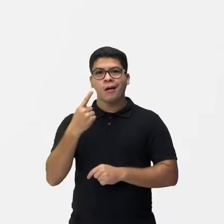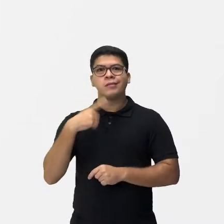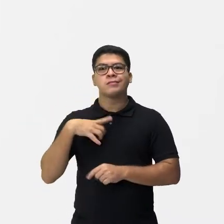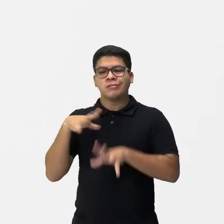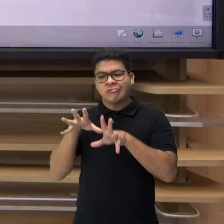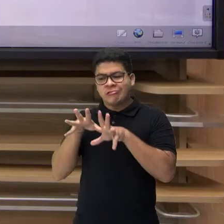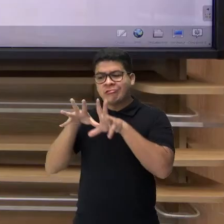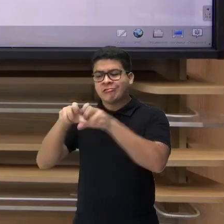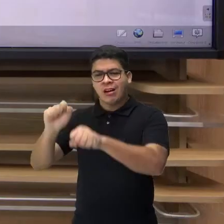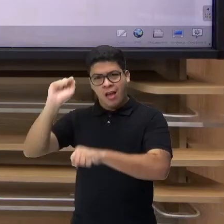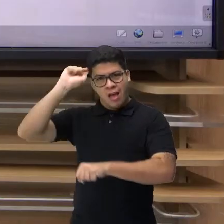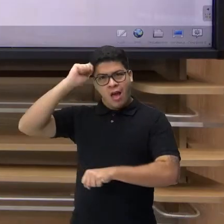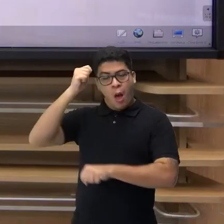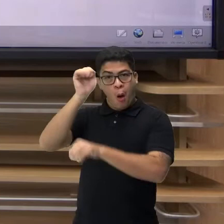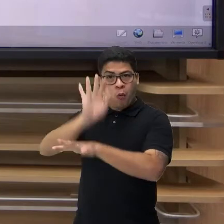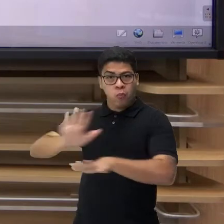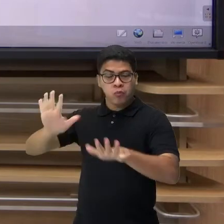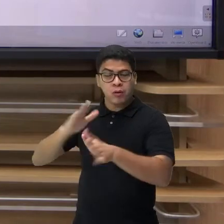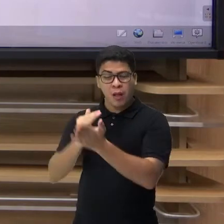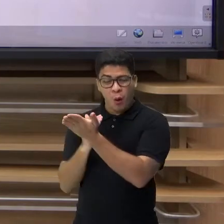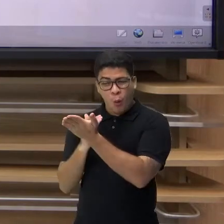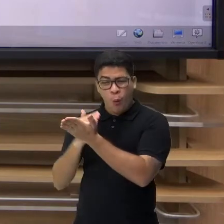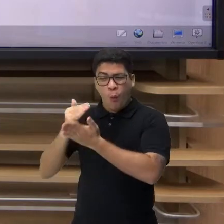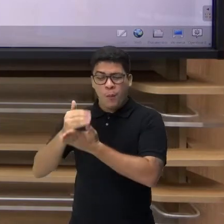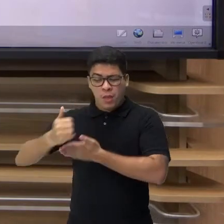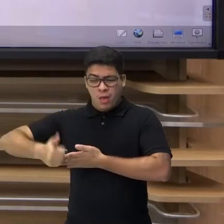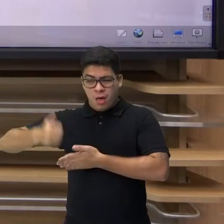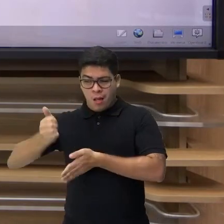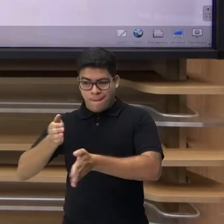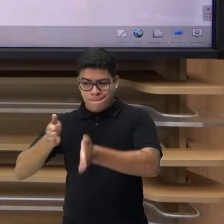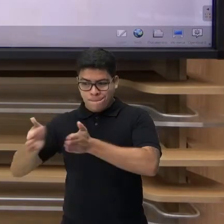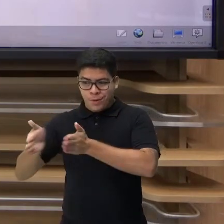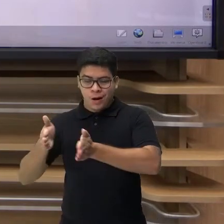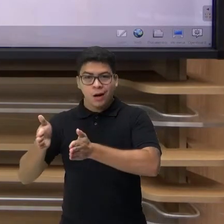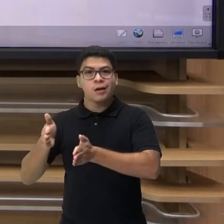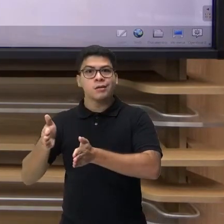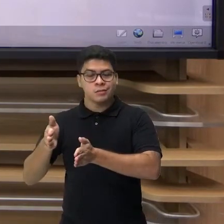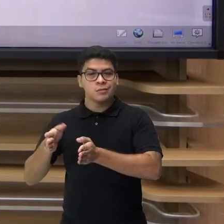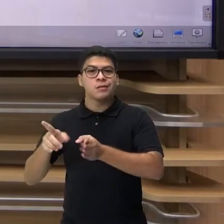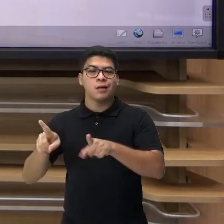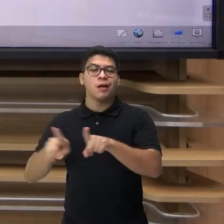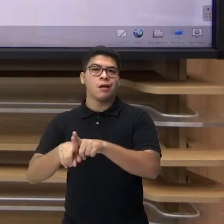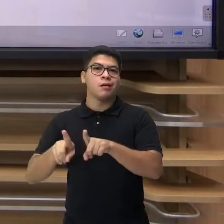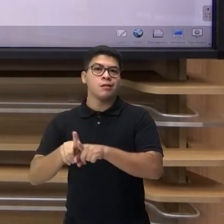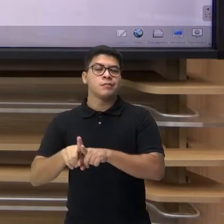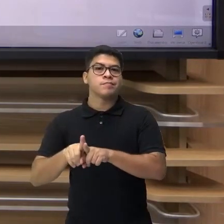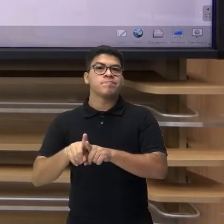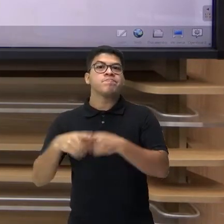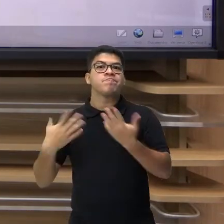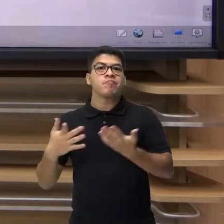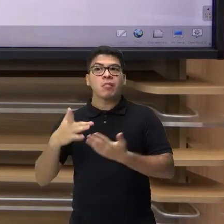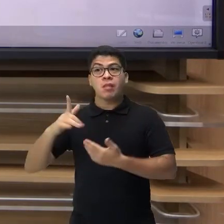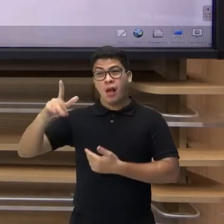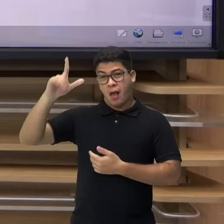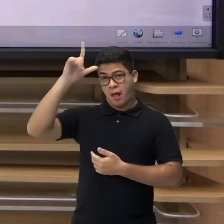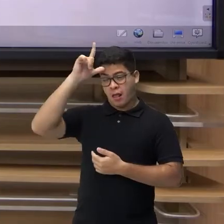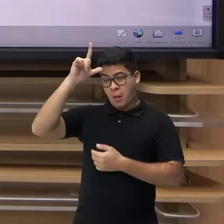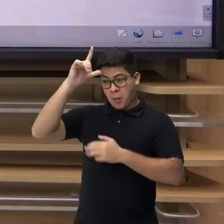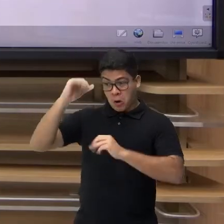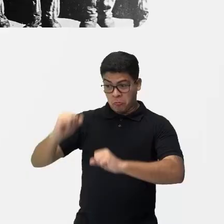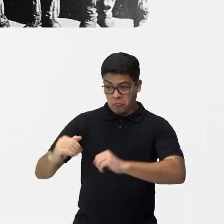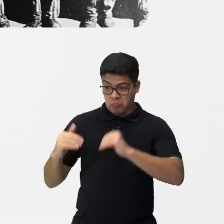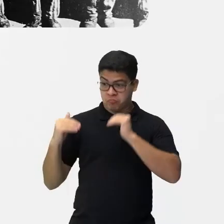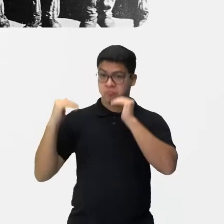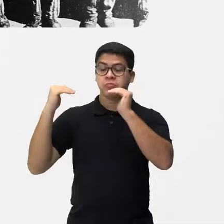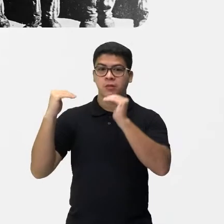e na África. Então, é a primeira fase da guerra, essa fase de supremacia alemã. E dentro desse processo, a gente tem o